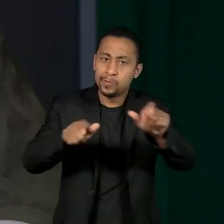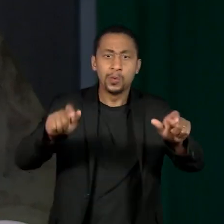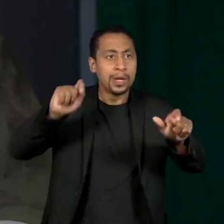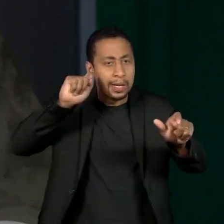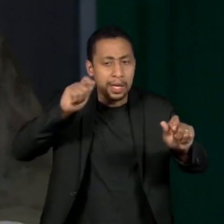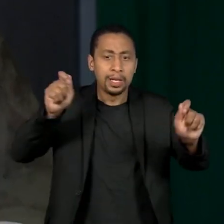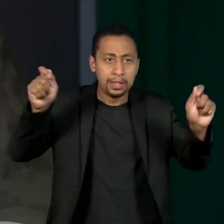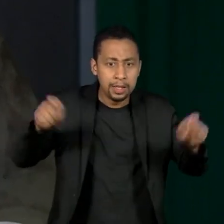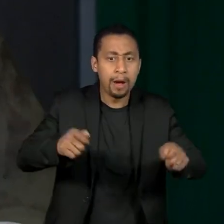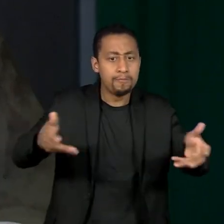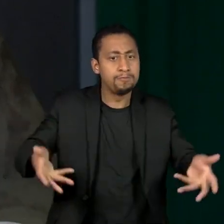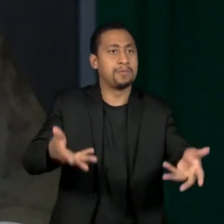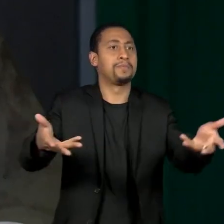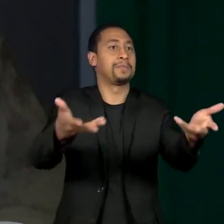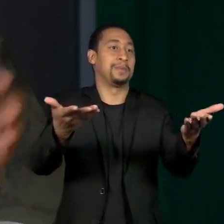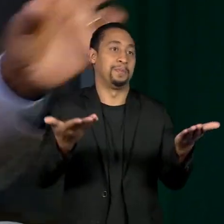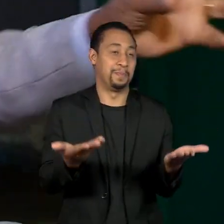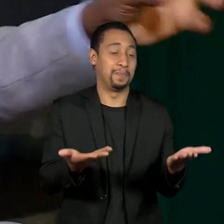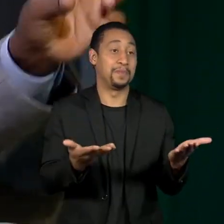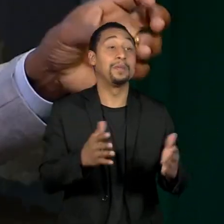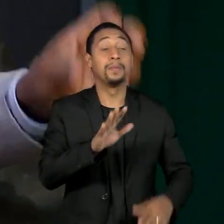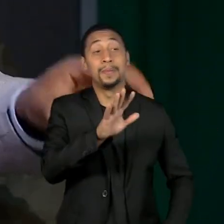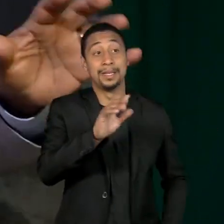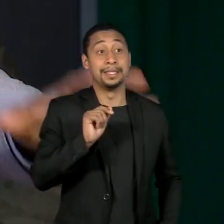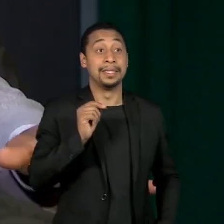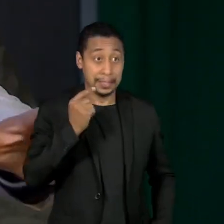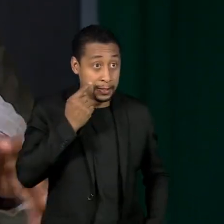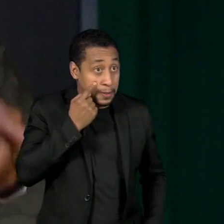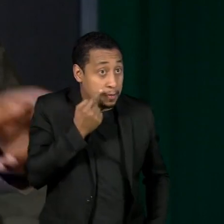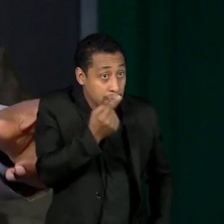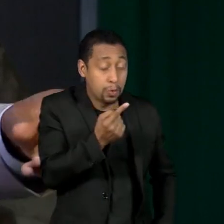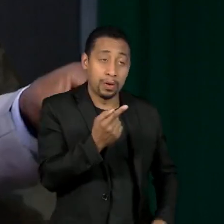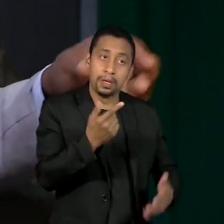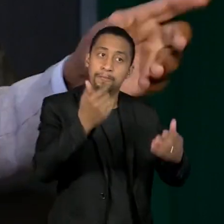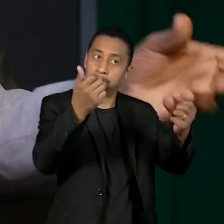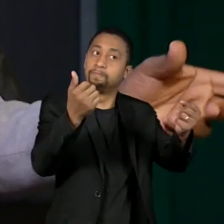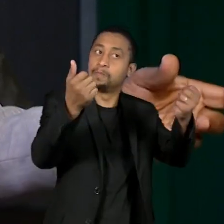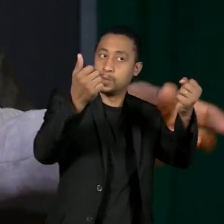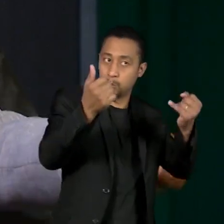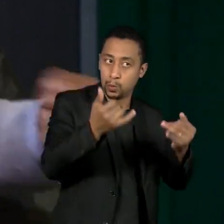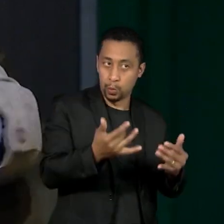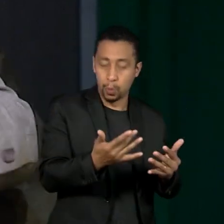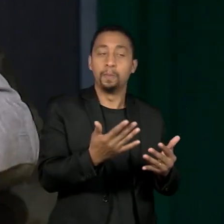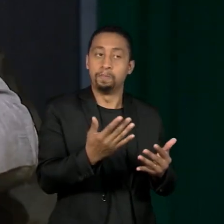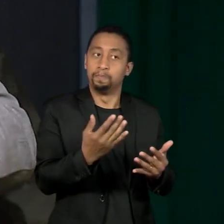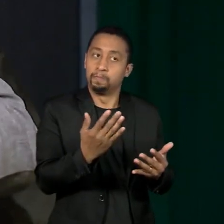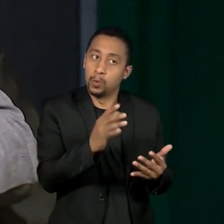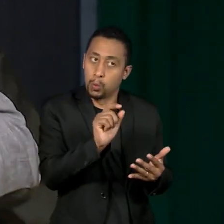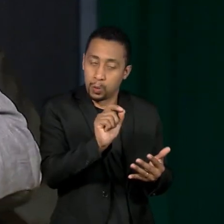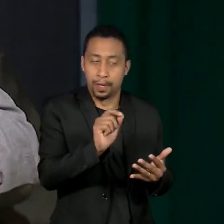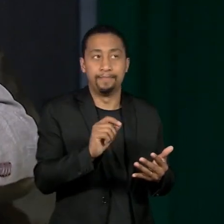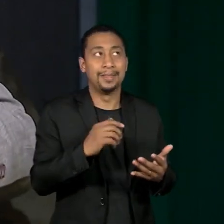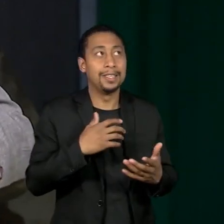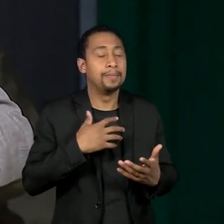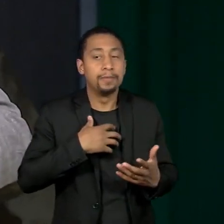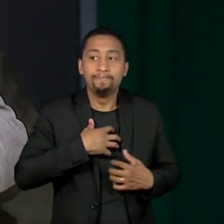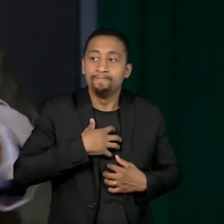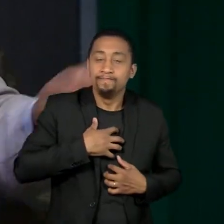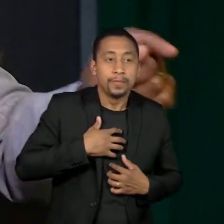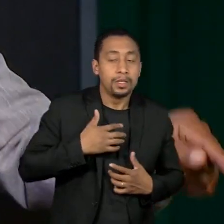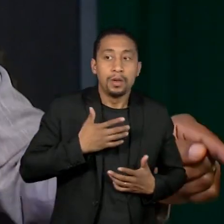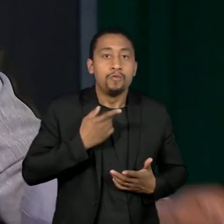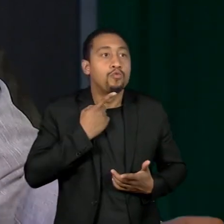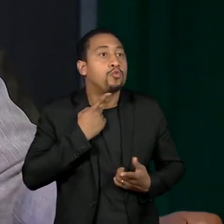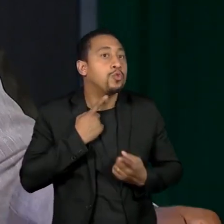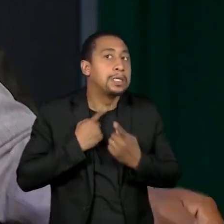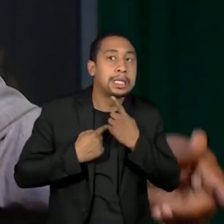de construir novos imaginários. Agora, Coach, ela, de novo, vem numa questão importante. Ela está dizendo, olha, esse estímulo, esse entusiasmo